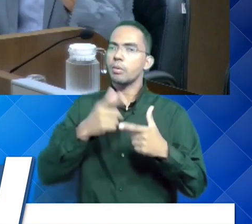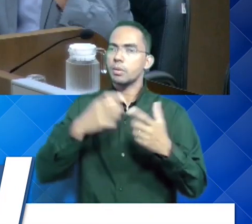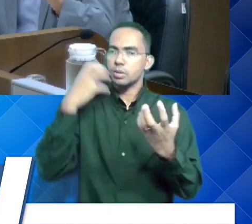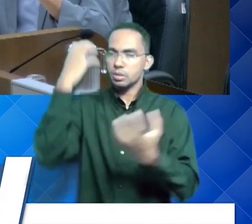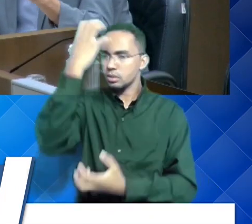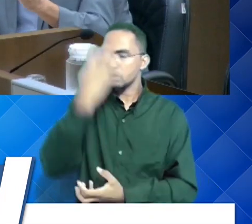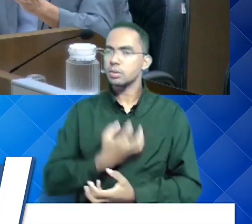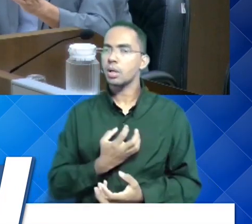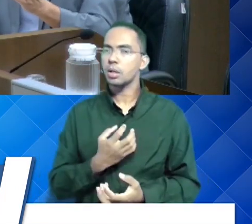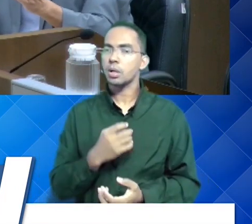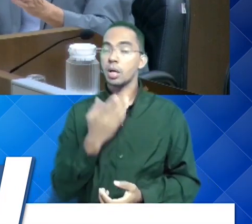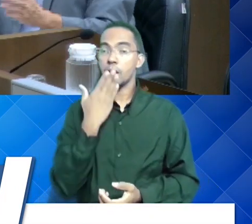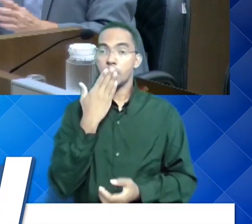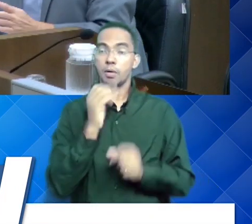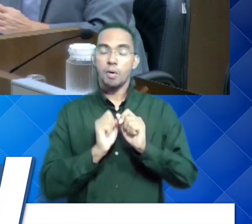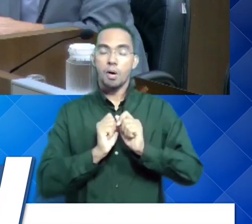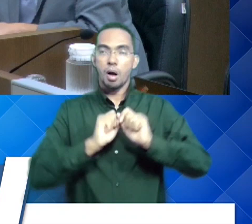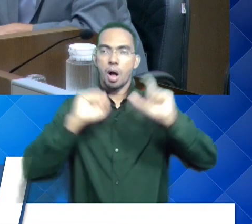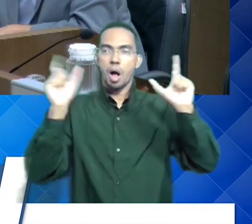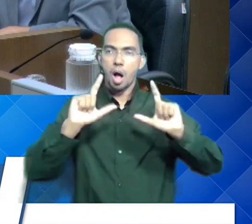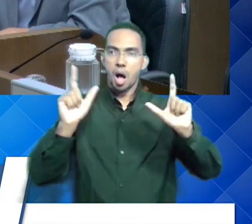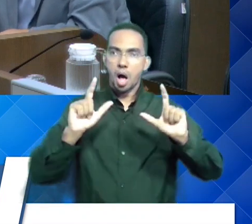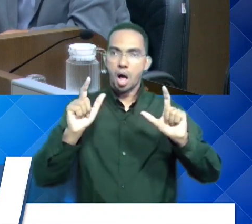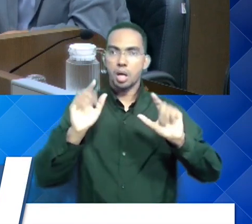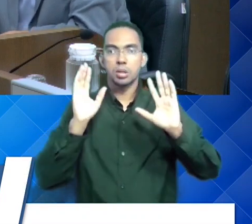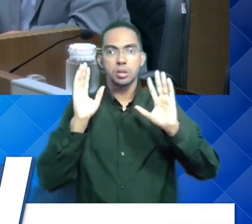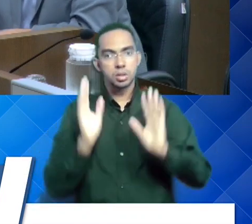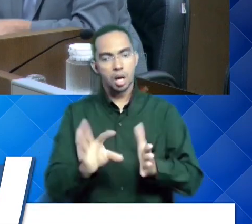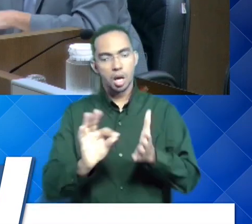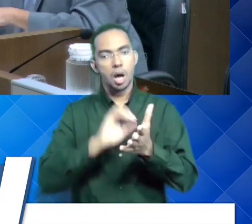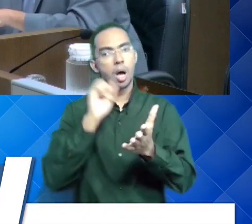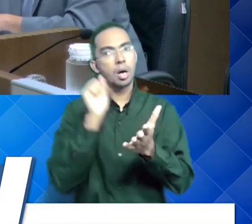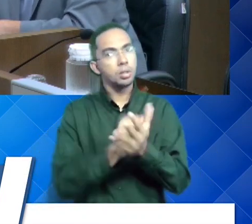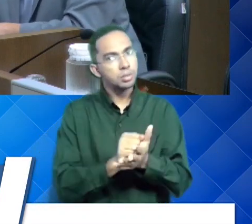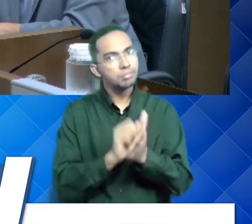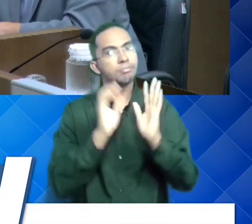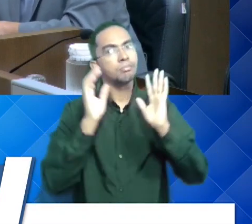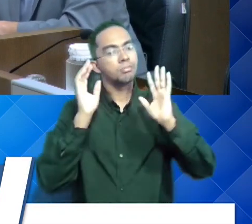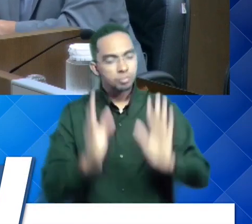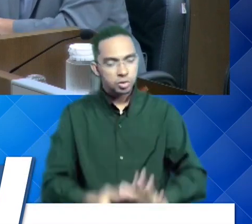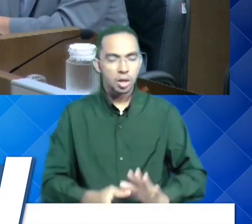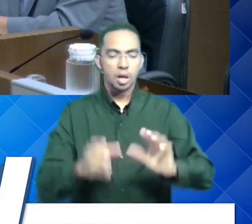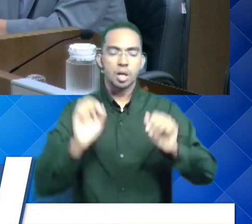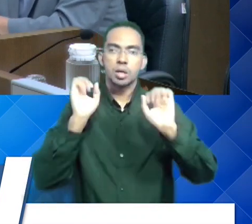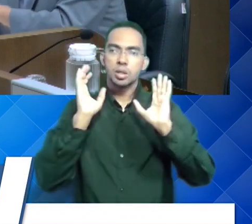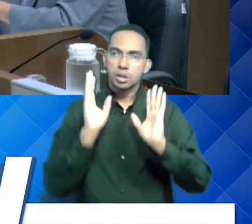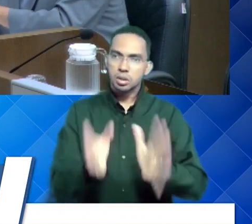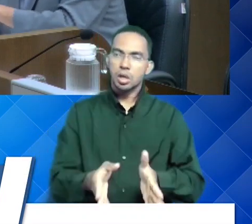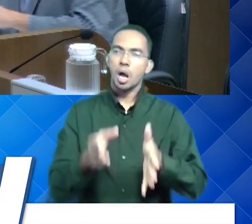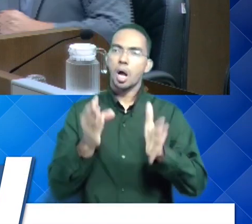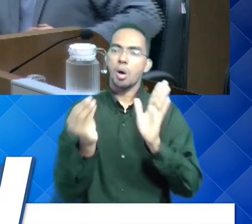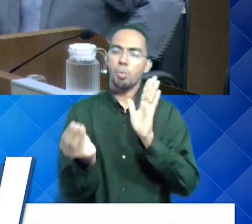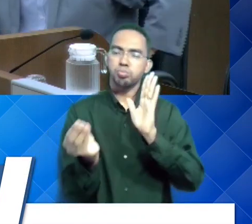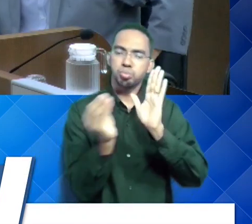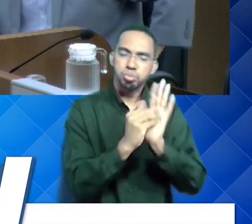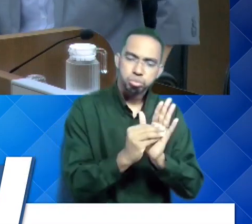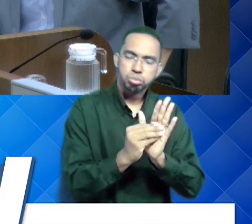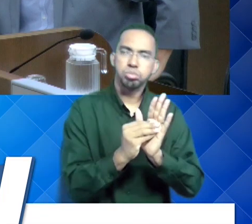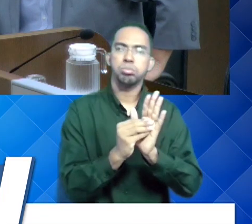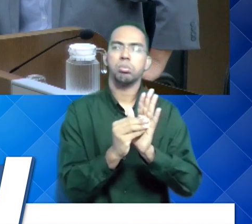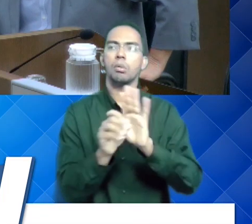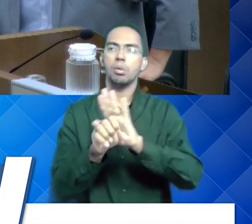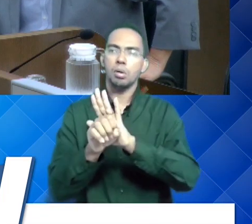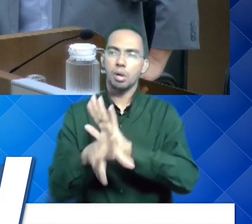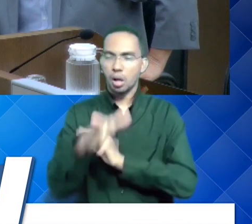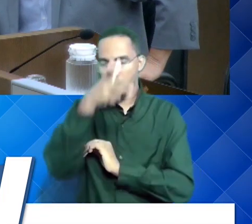eu estou fazendo esse alerta, já está registrado, já está colocado aí, a